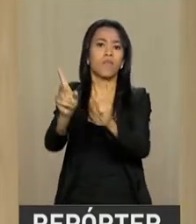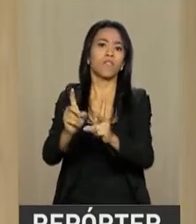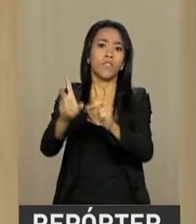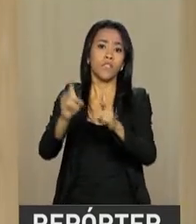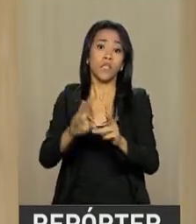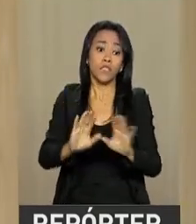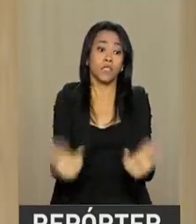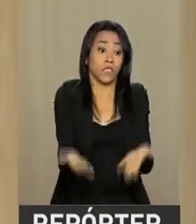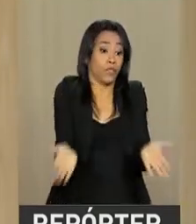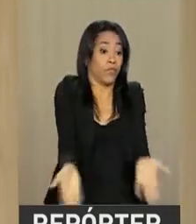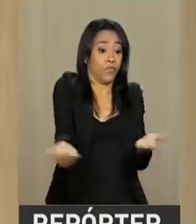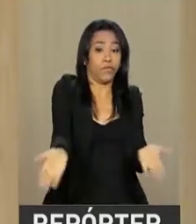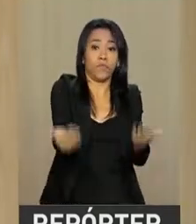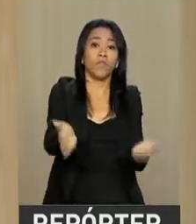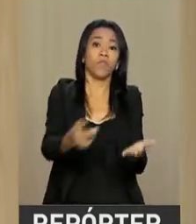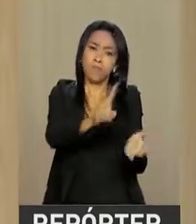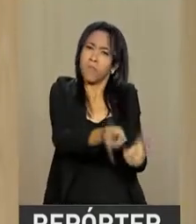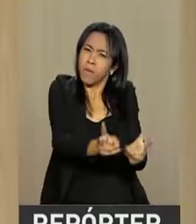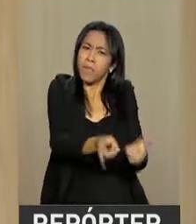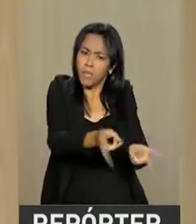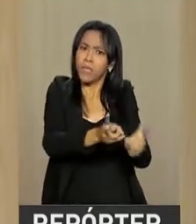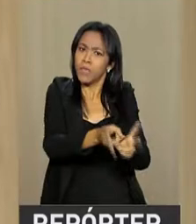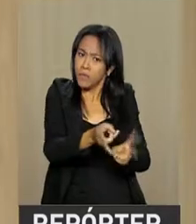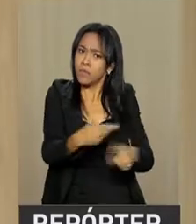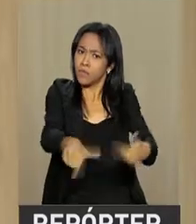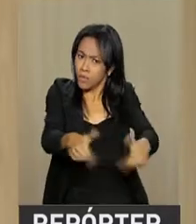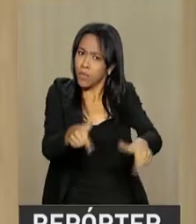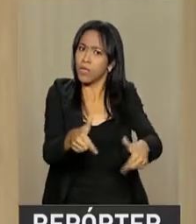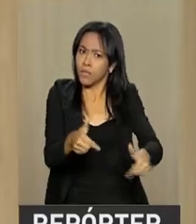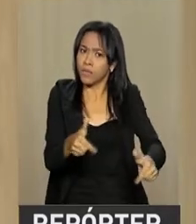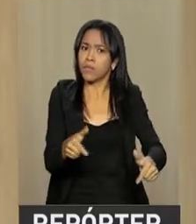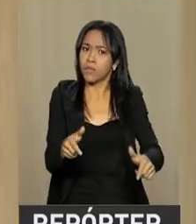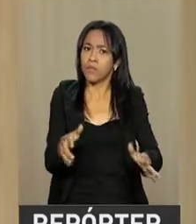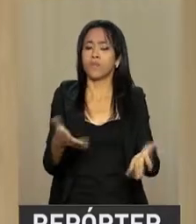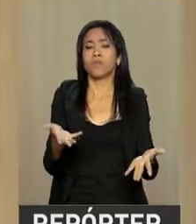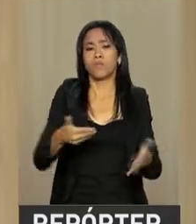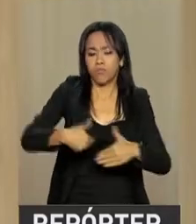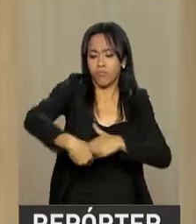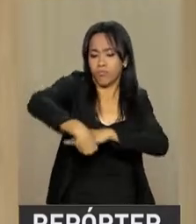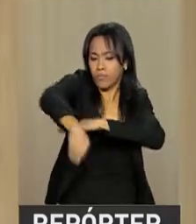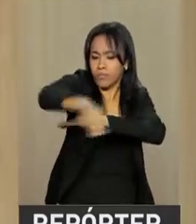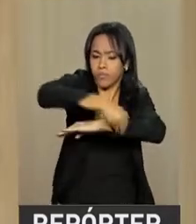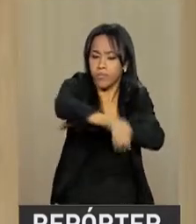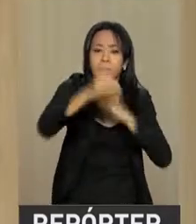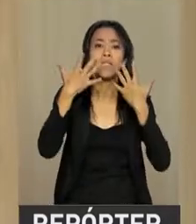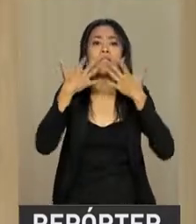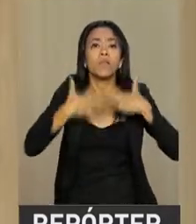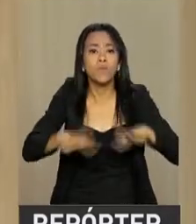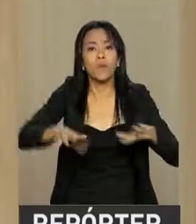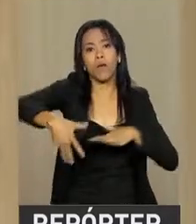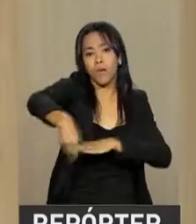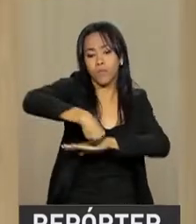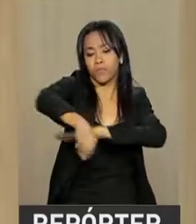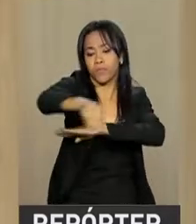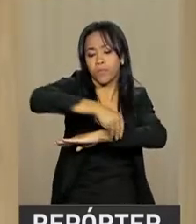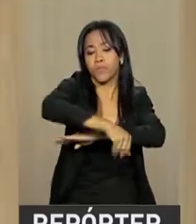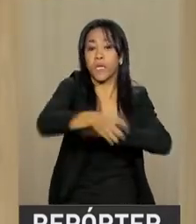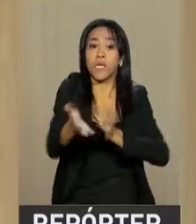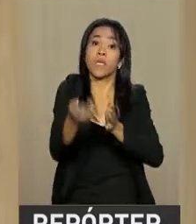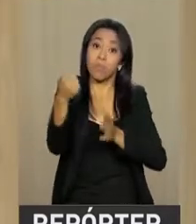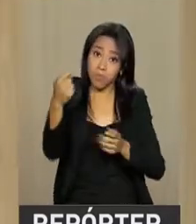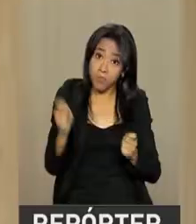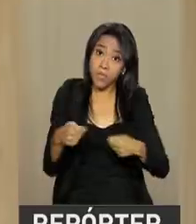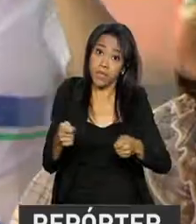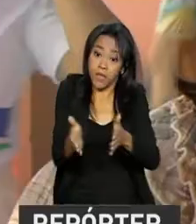agricultores familiares permaneça um aquilo que ele sabe fazer é que a produção e que também aumente a produção desses alimentos que